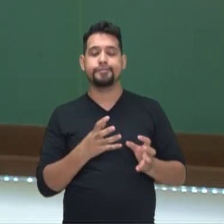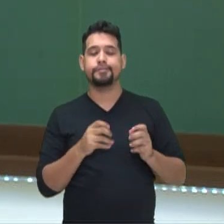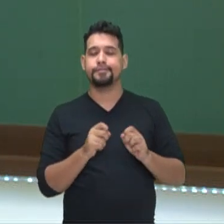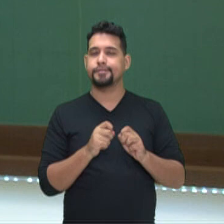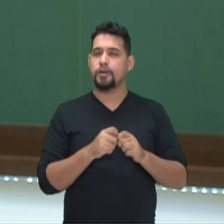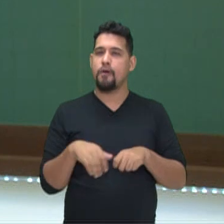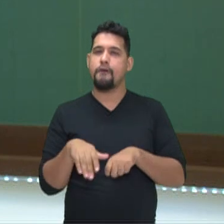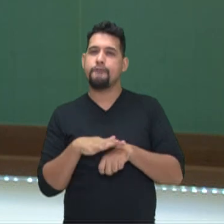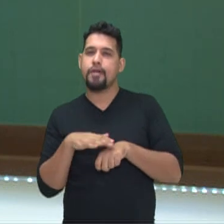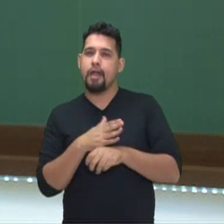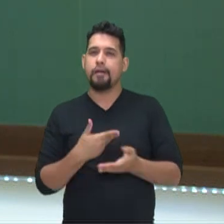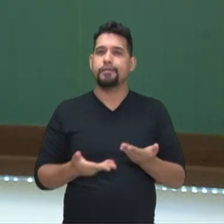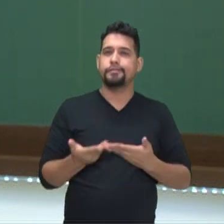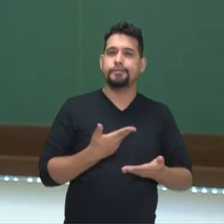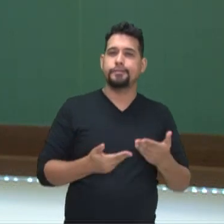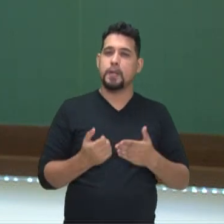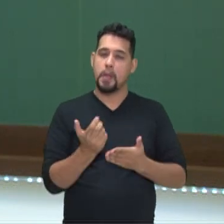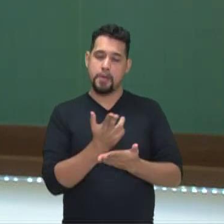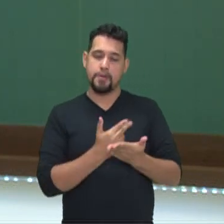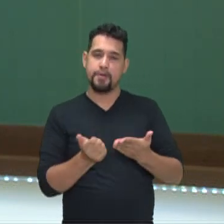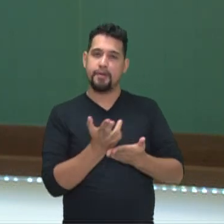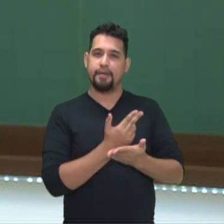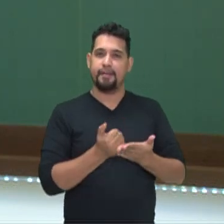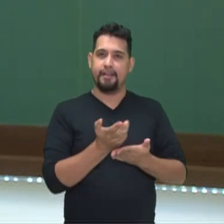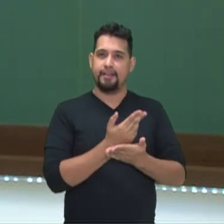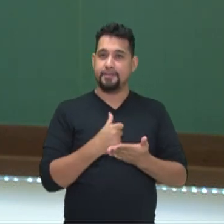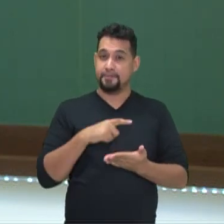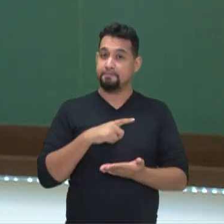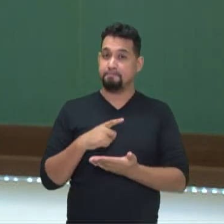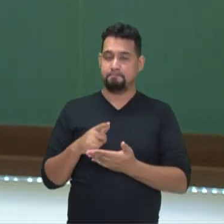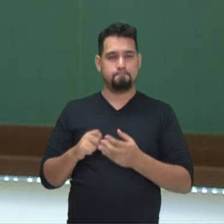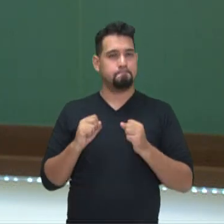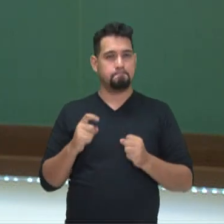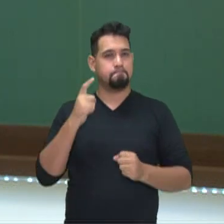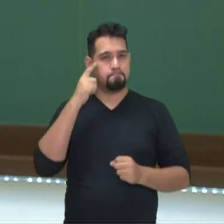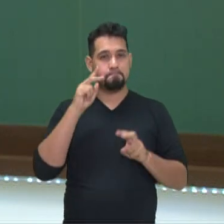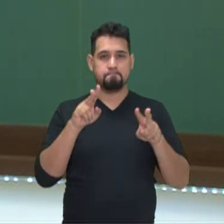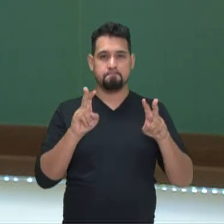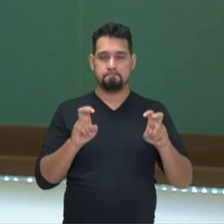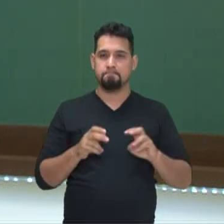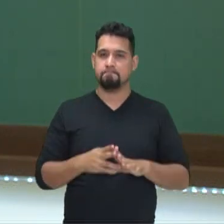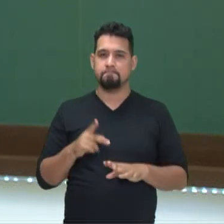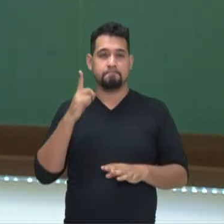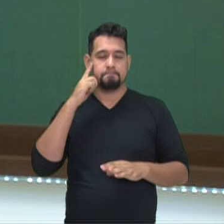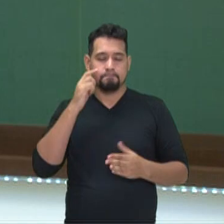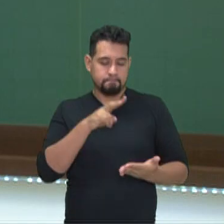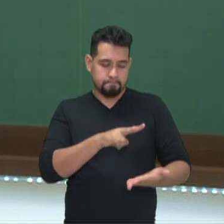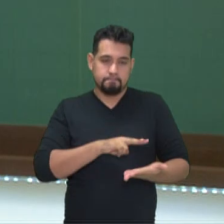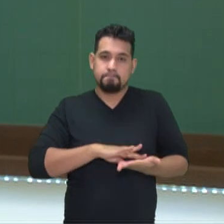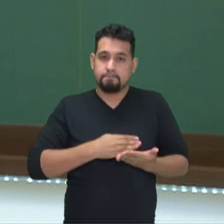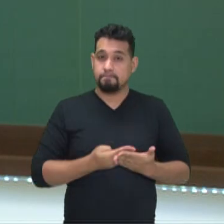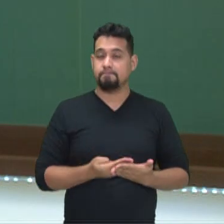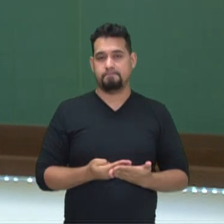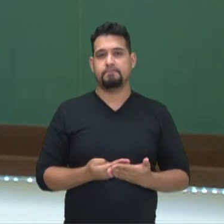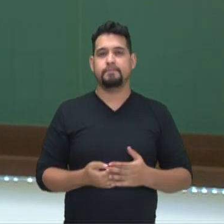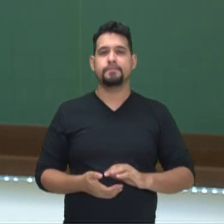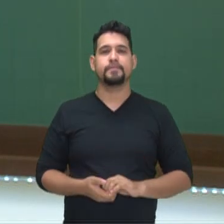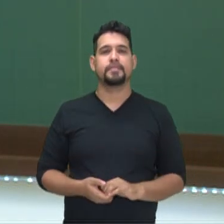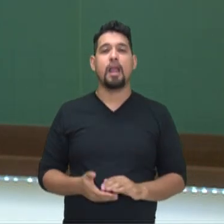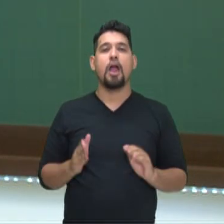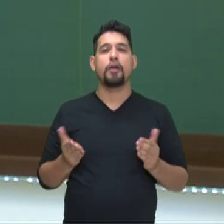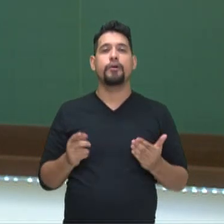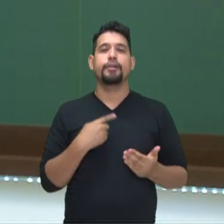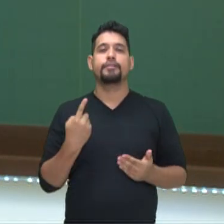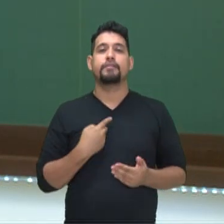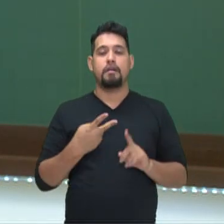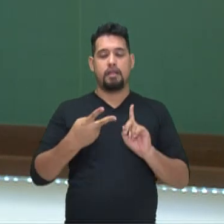intencionalmente articulada ali pelo ilustrador, vai nesse sentido, né? A gente pode pensar isso, é uma possibilidade de interpretação. E vamos agora